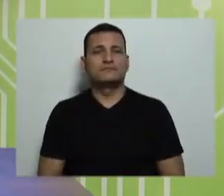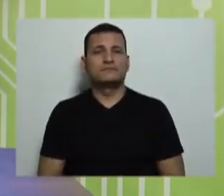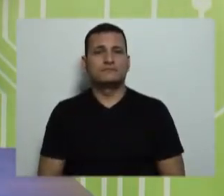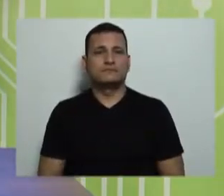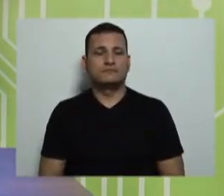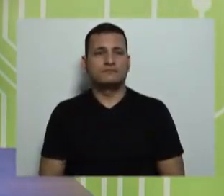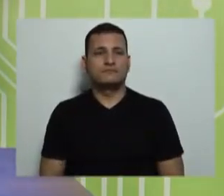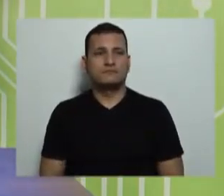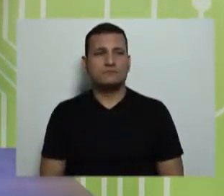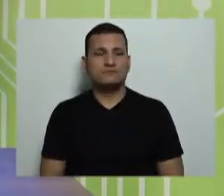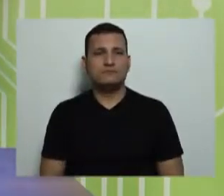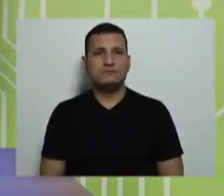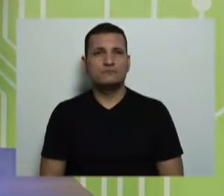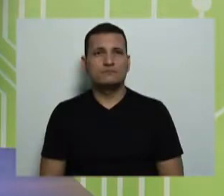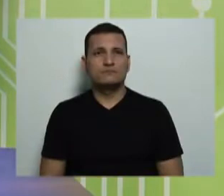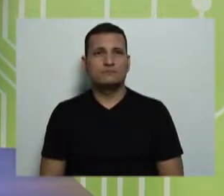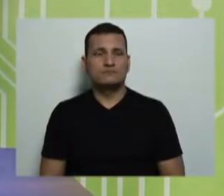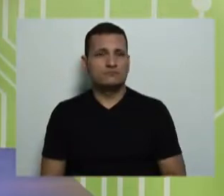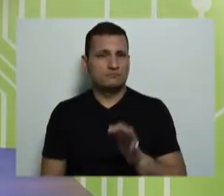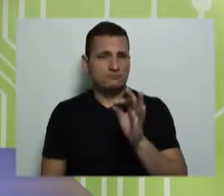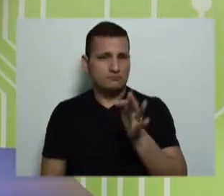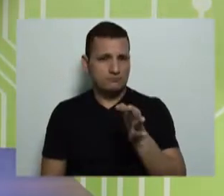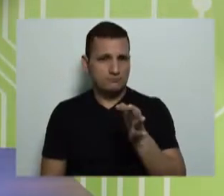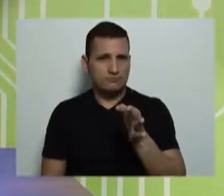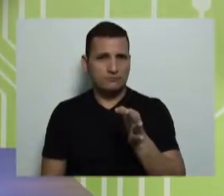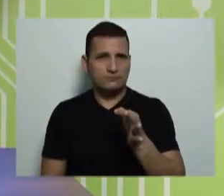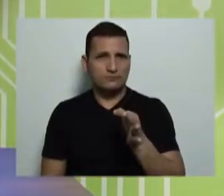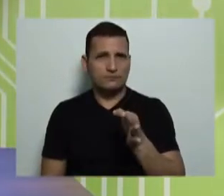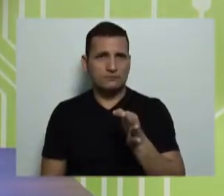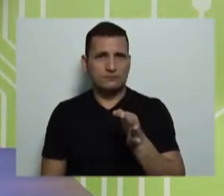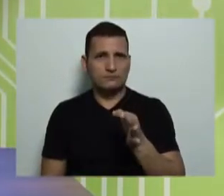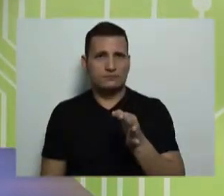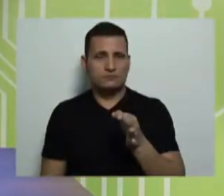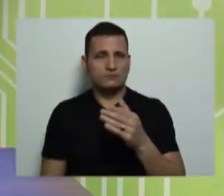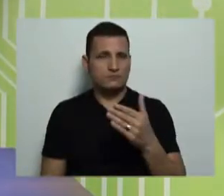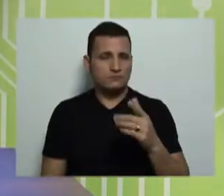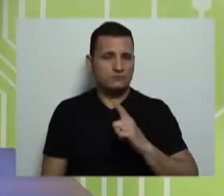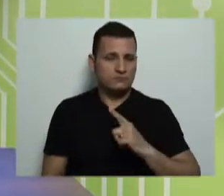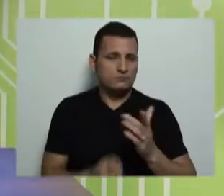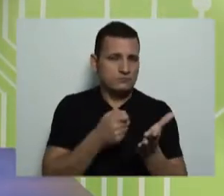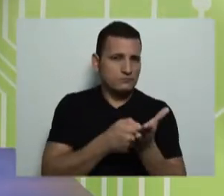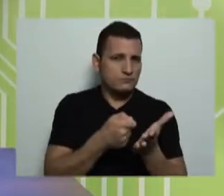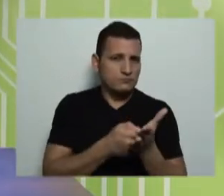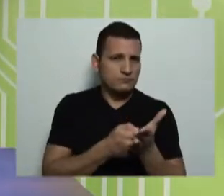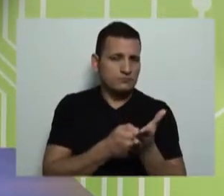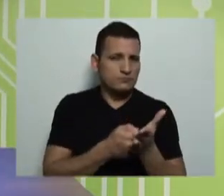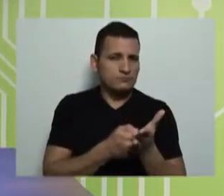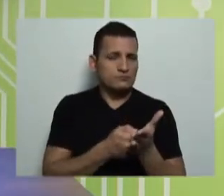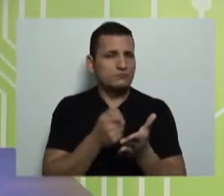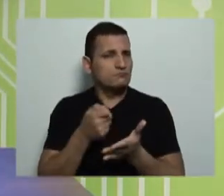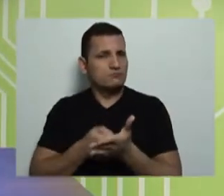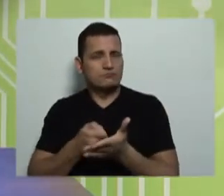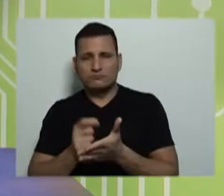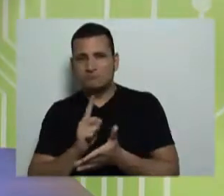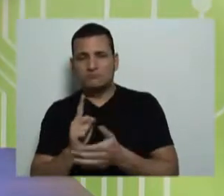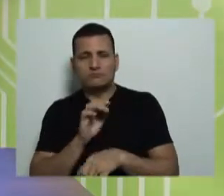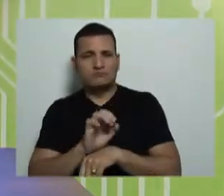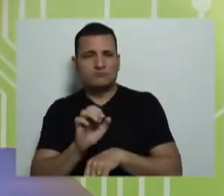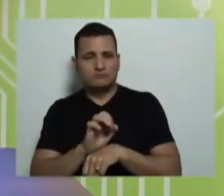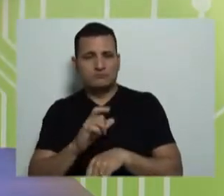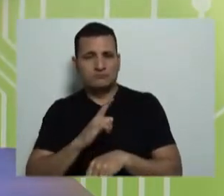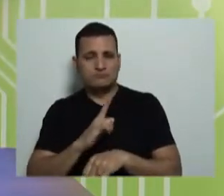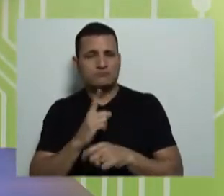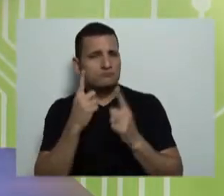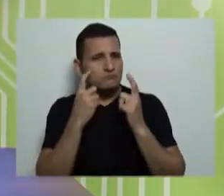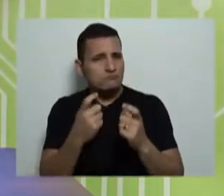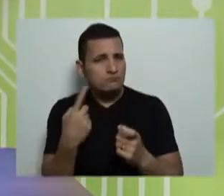em cooperativismo. Tá certo, pessoal? Então, existe o estágio obrigatório e o não obrigatório. O que nos interessa é